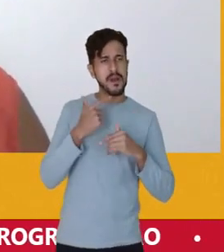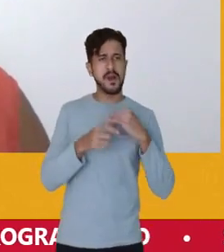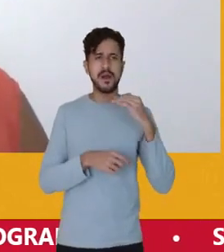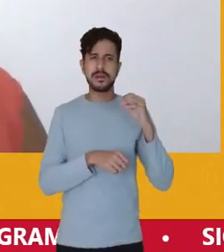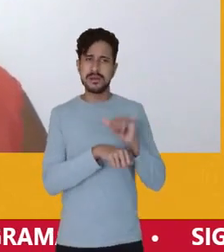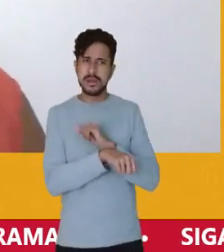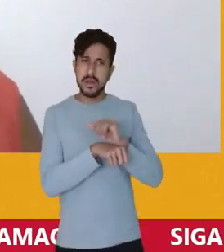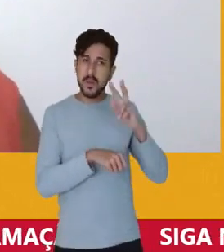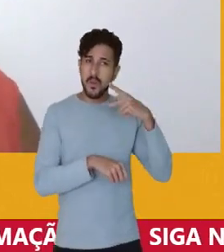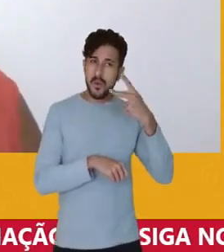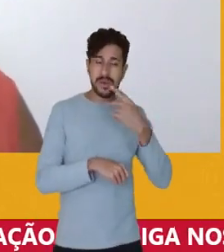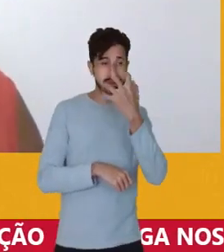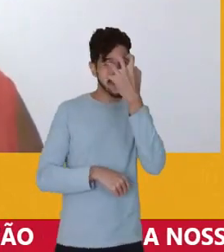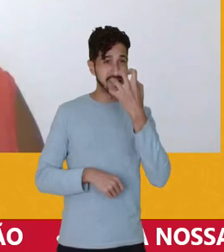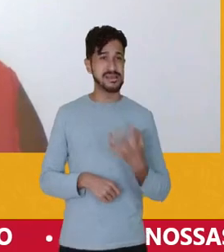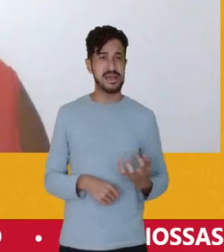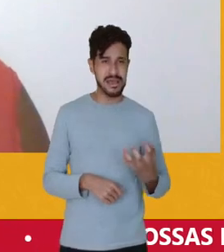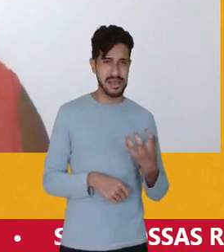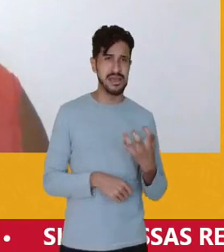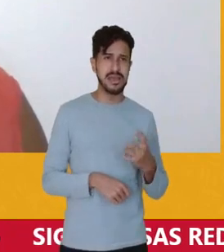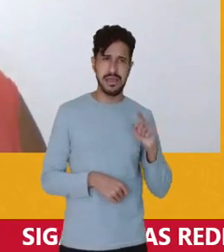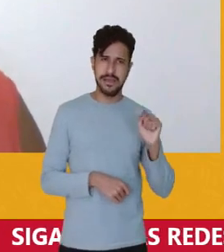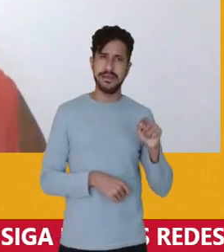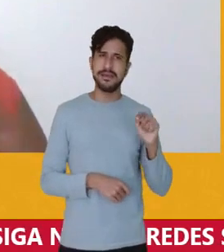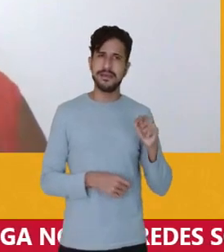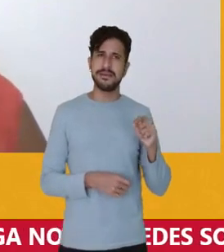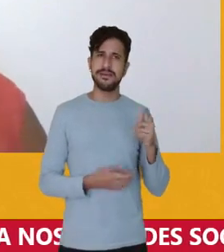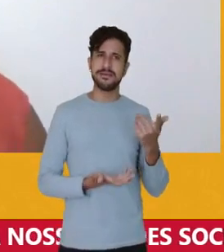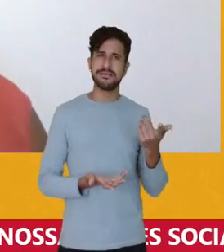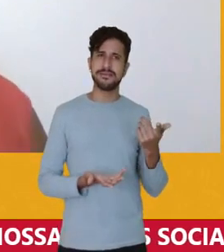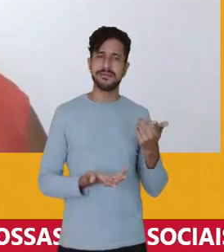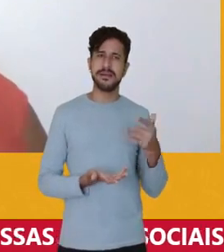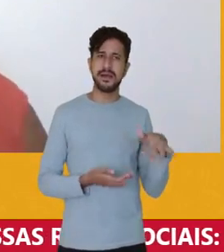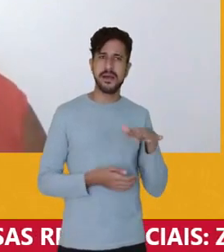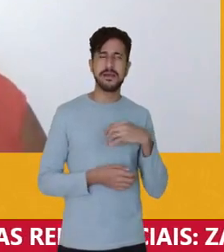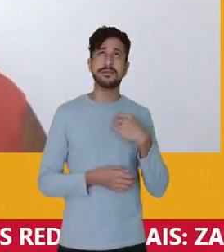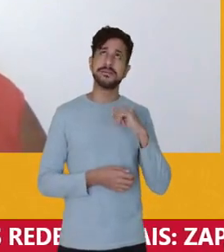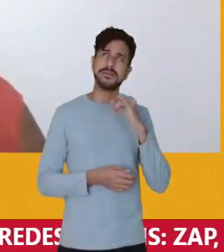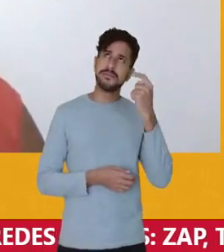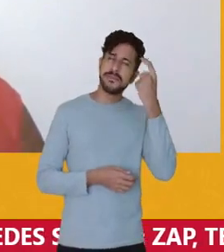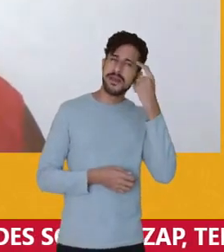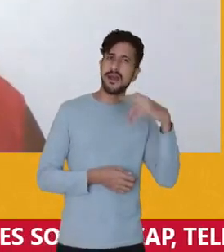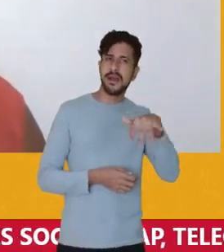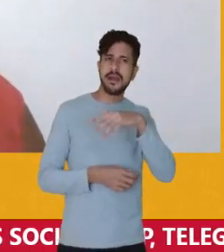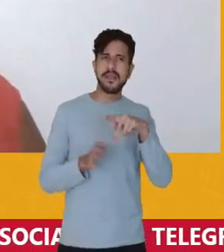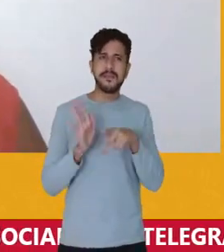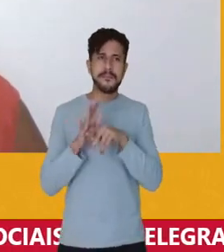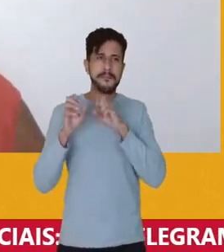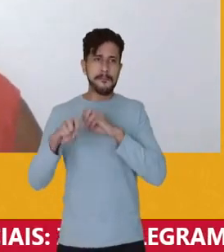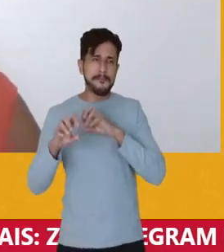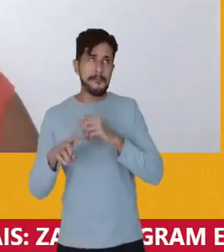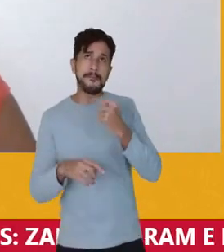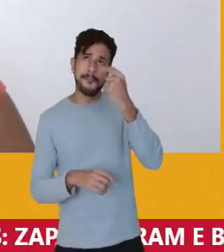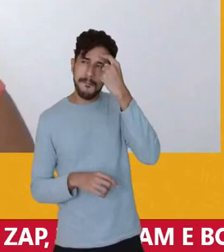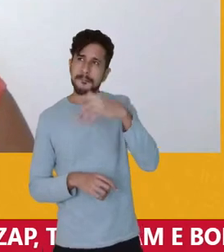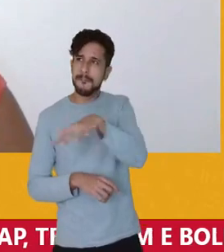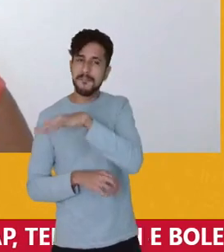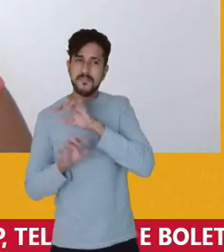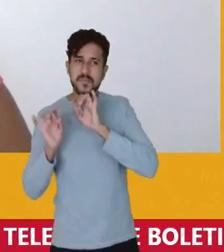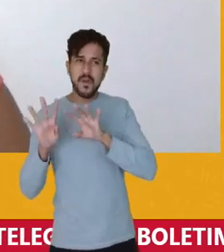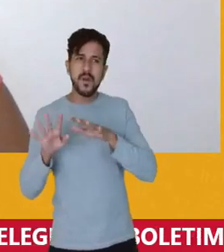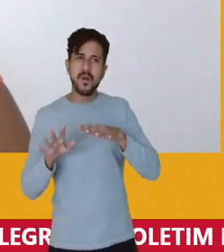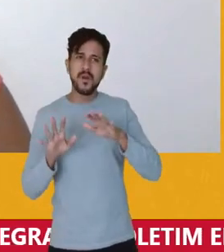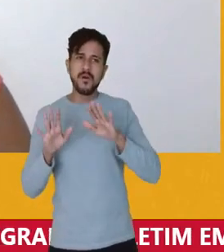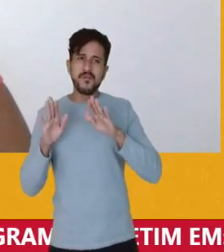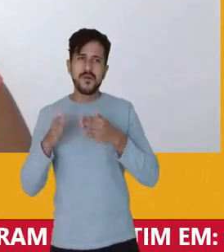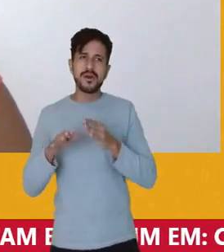política bastante séria, nesse sentido. Se eu penso na questão da educação, se eu penso mais especificamente